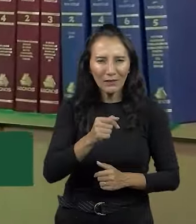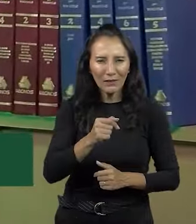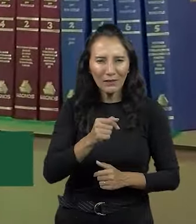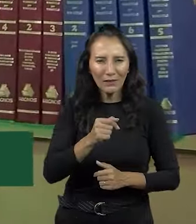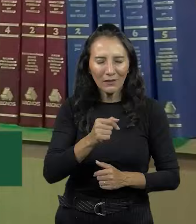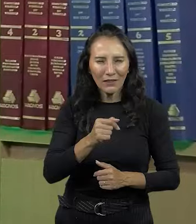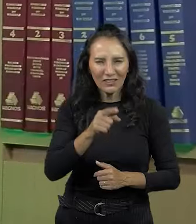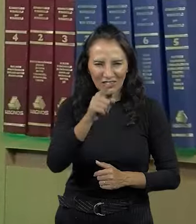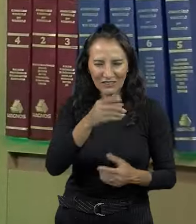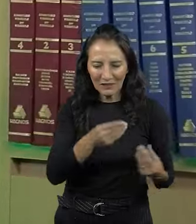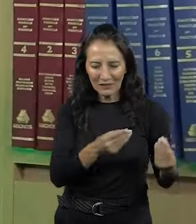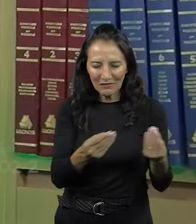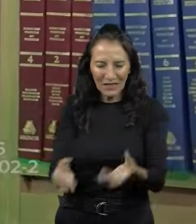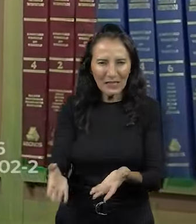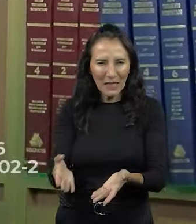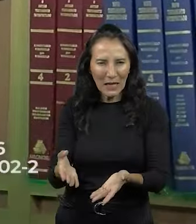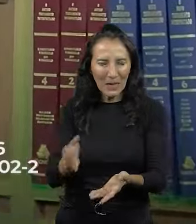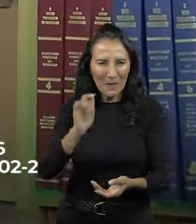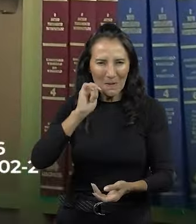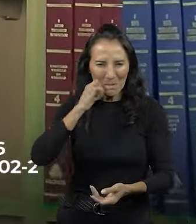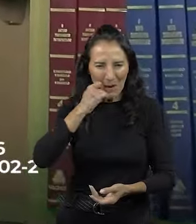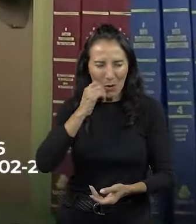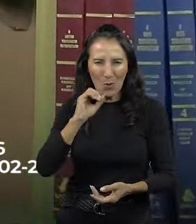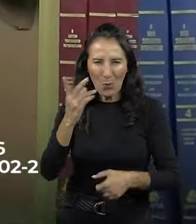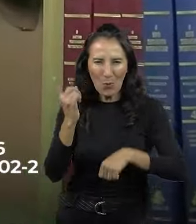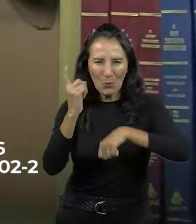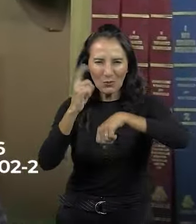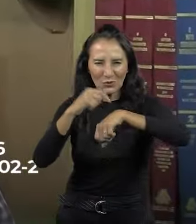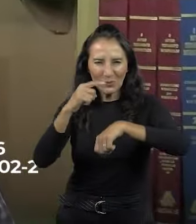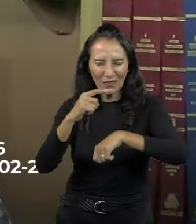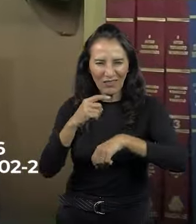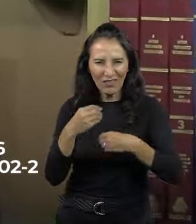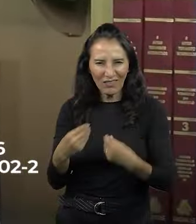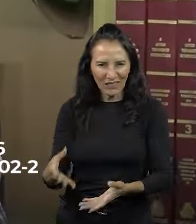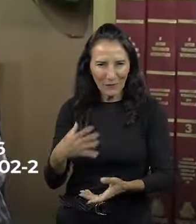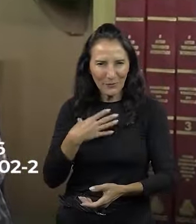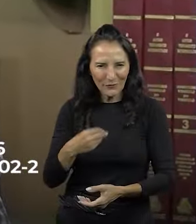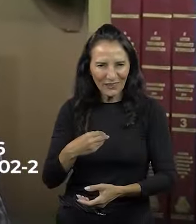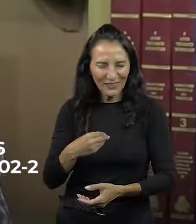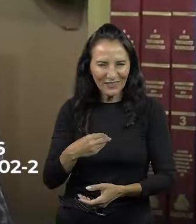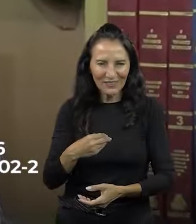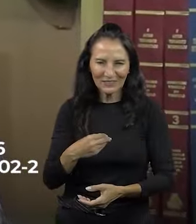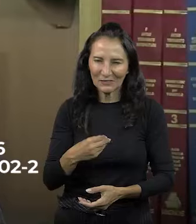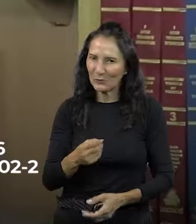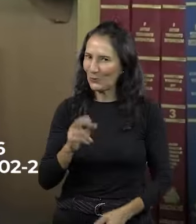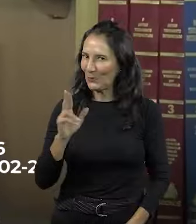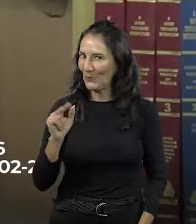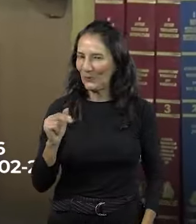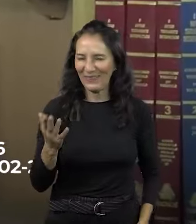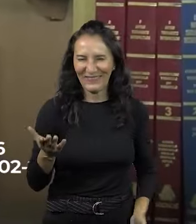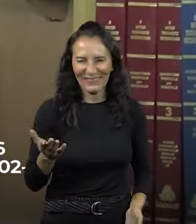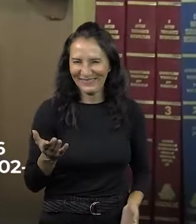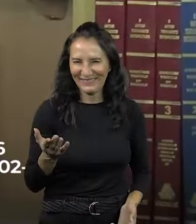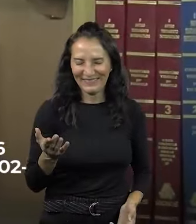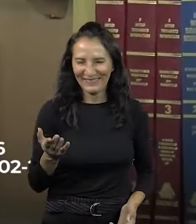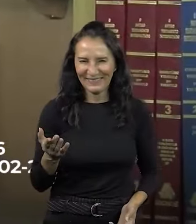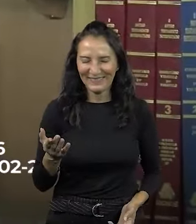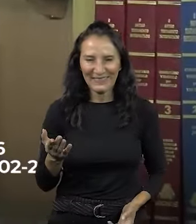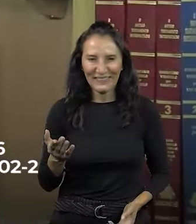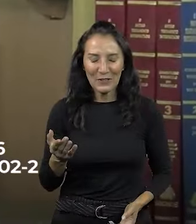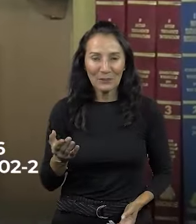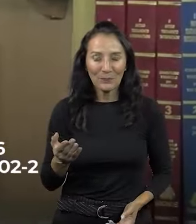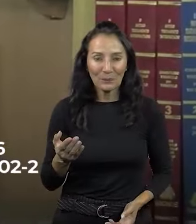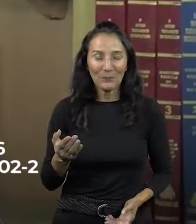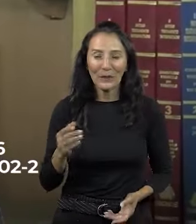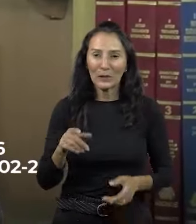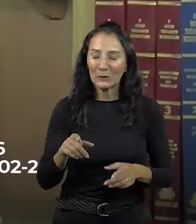vai dar uma pedra ou um escorpião para seu filho ou para sua filha nunca jamais quando eu